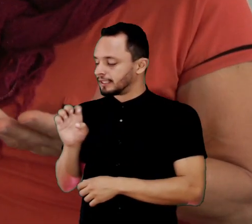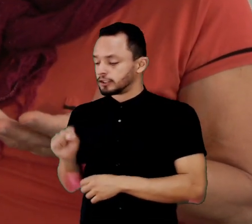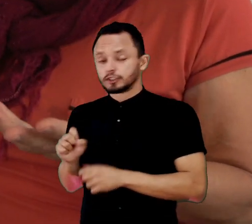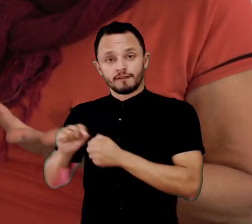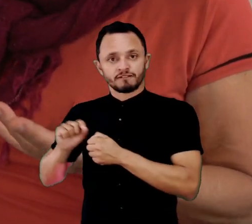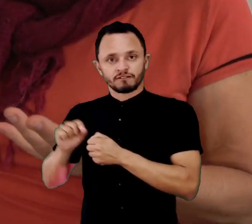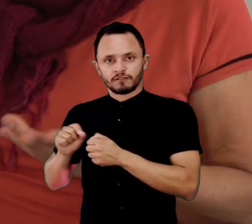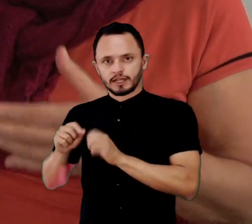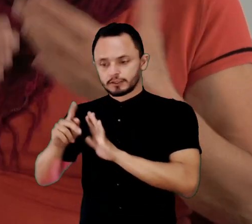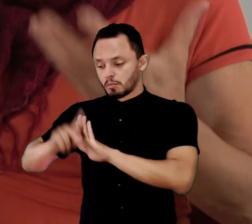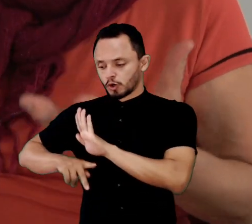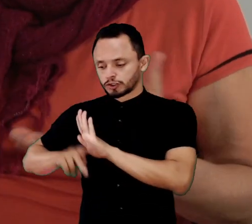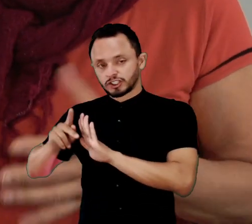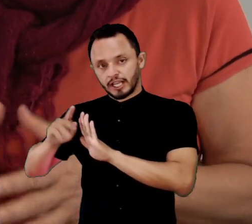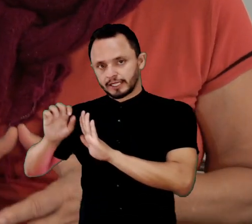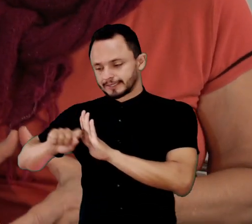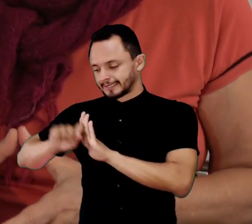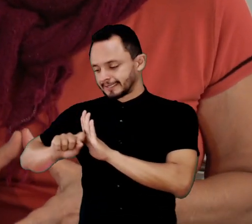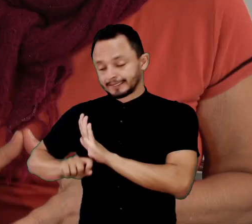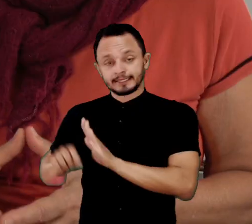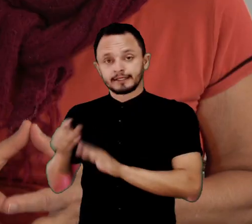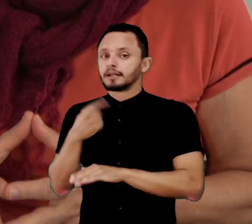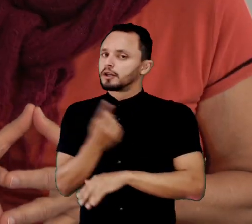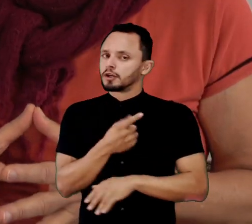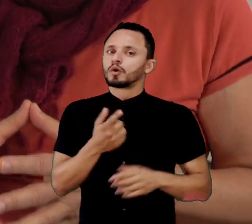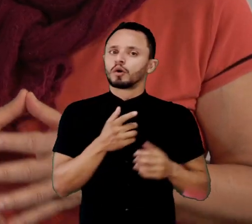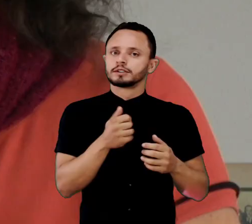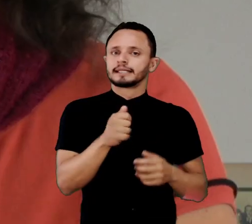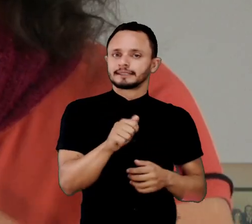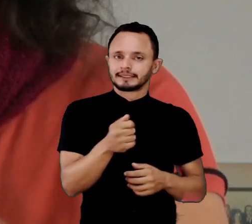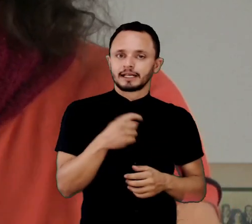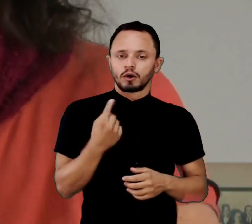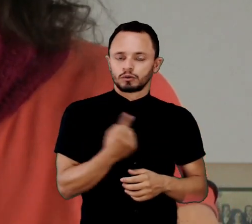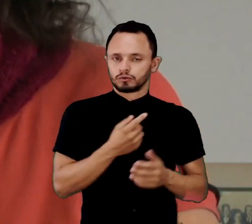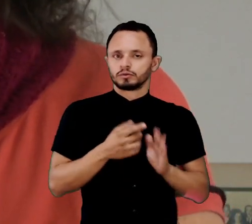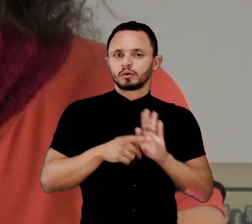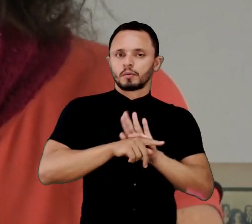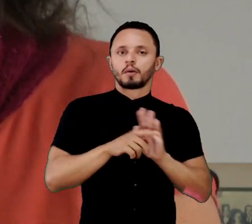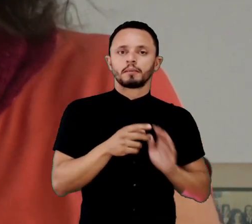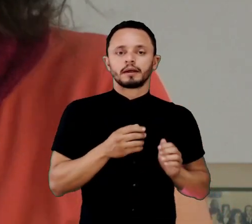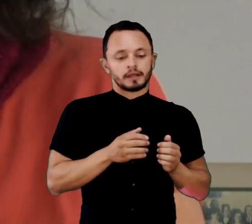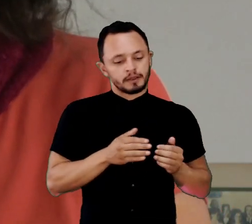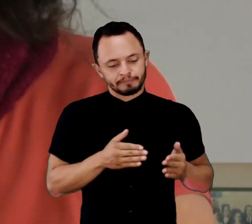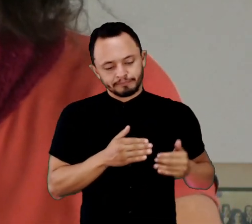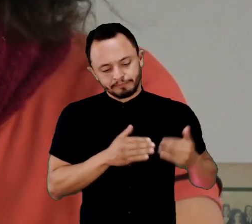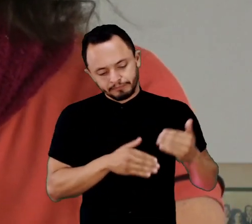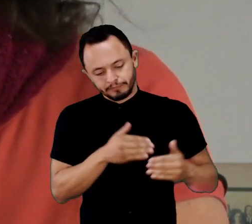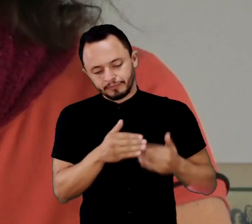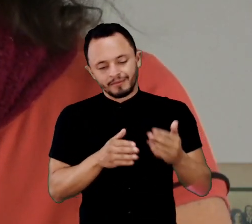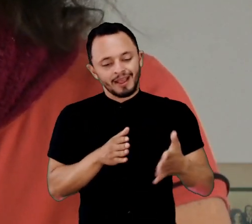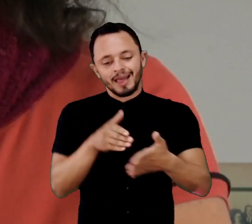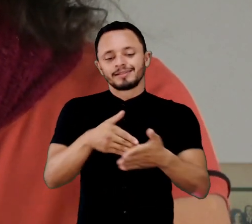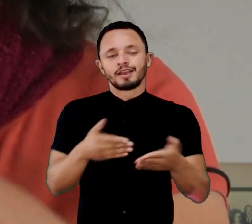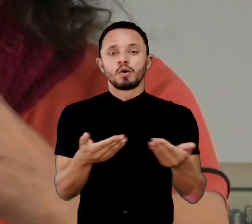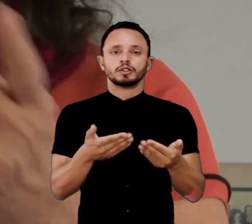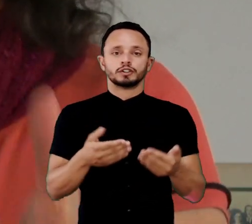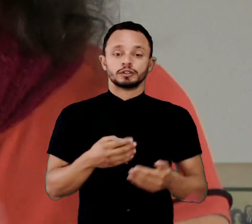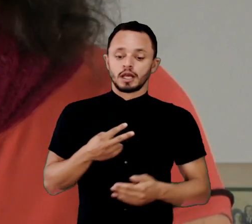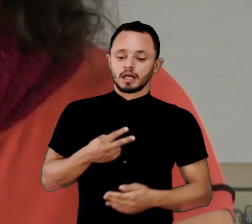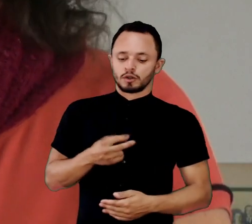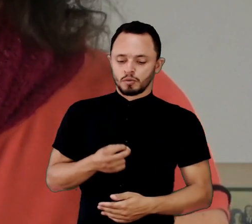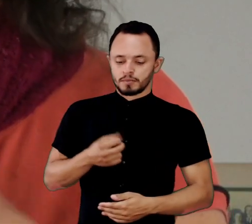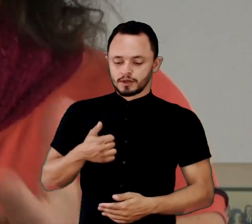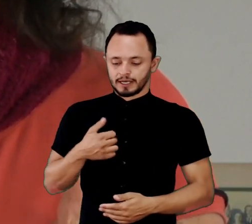dos Festivais, né, que é uma ação muito importante nossa atualmente. A gente criou ele em 2014 e ele tem